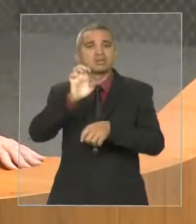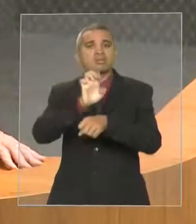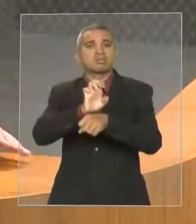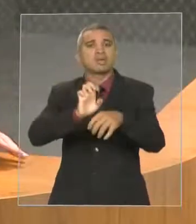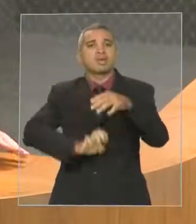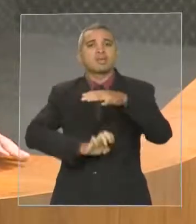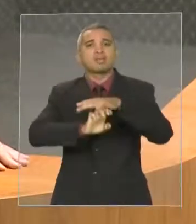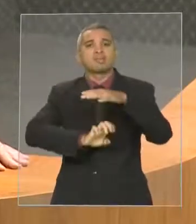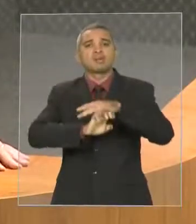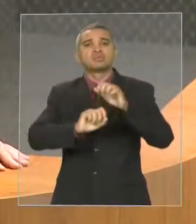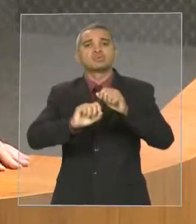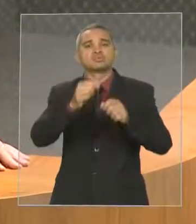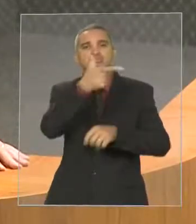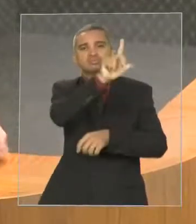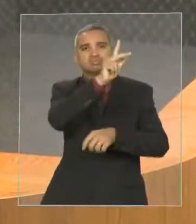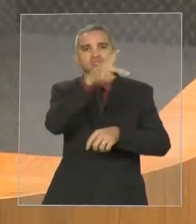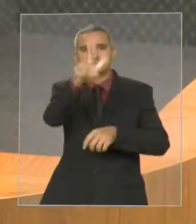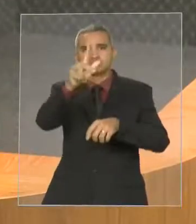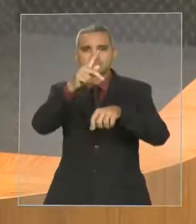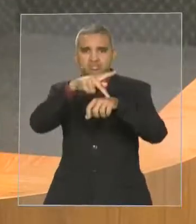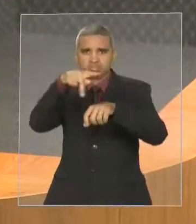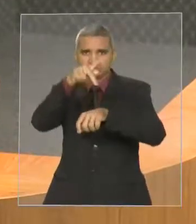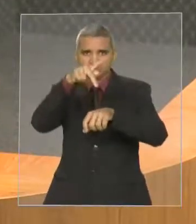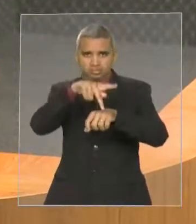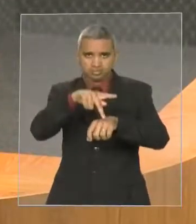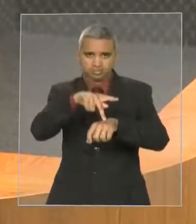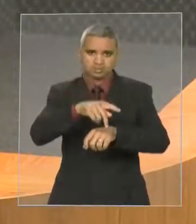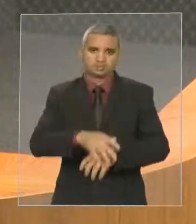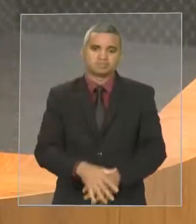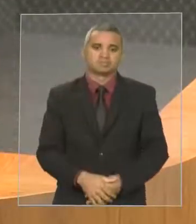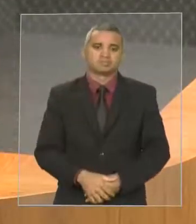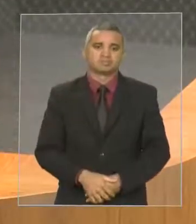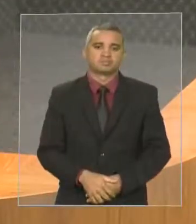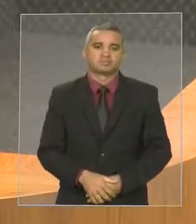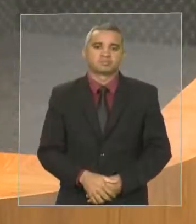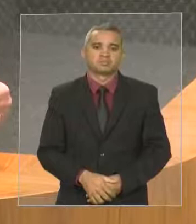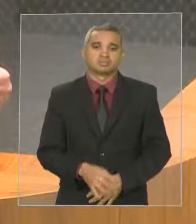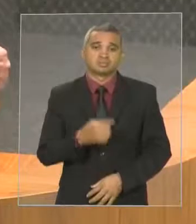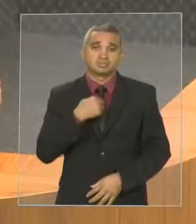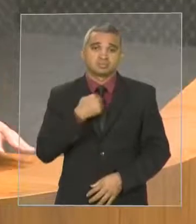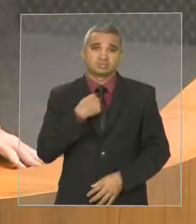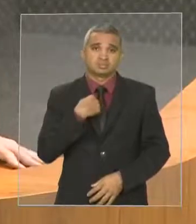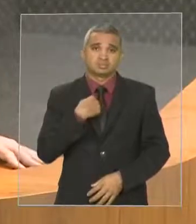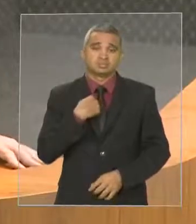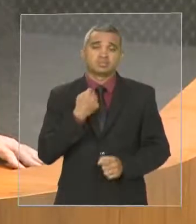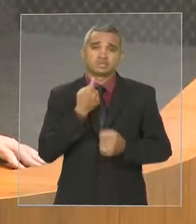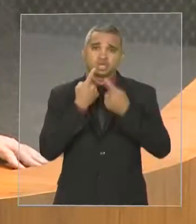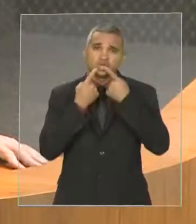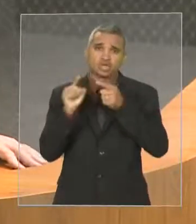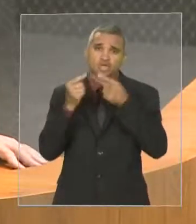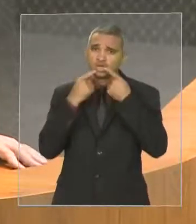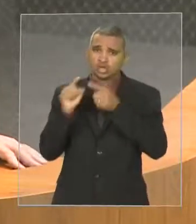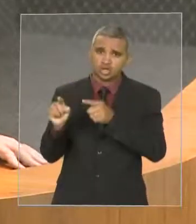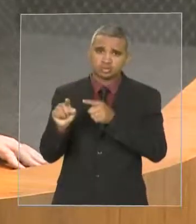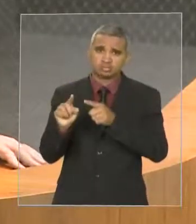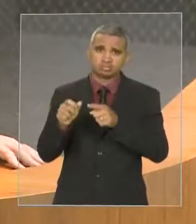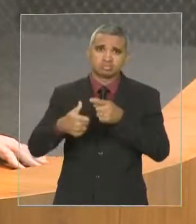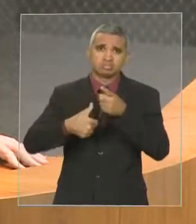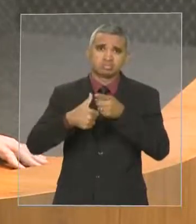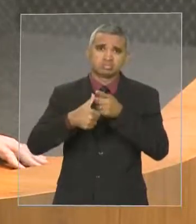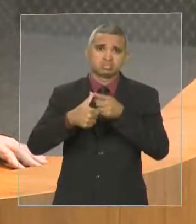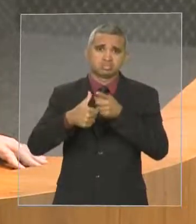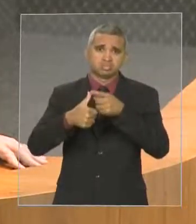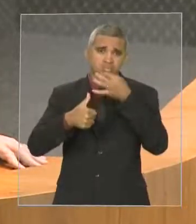Em primeiro lugar, eu tenho uma crítica que eu acho que é um erro, um equívoco muito grande do governo do